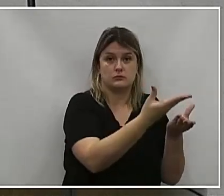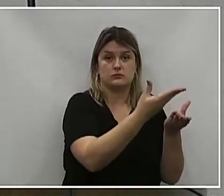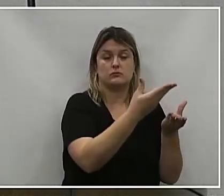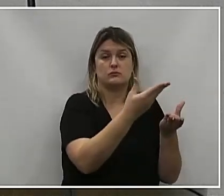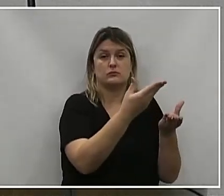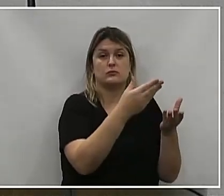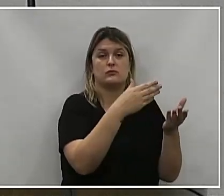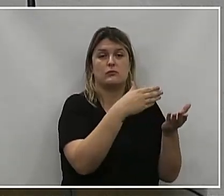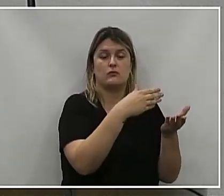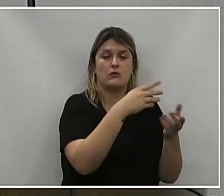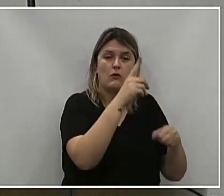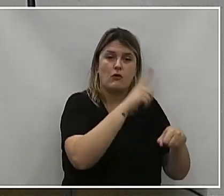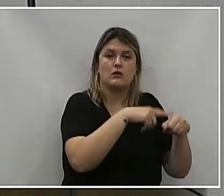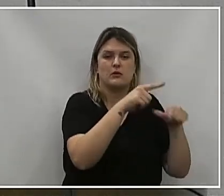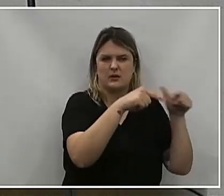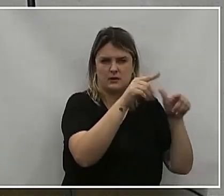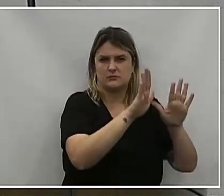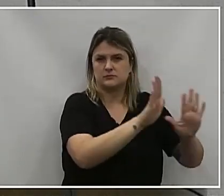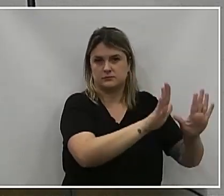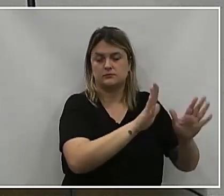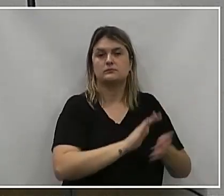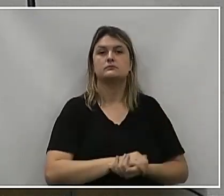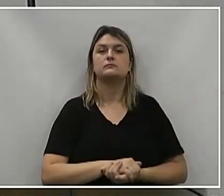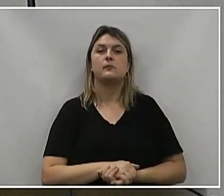momento. Bom,